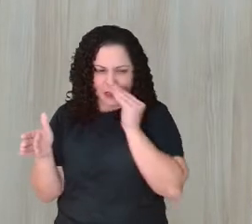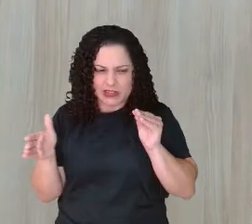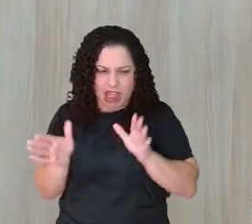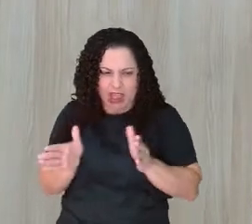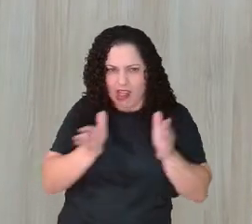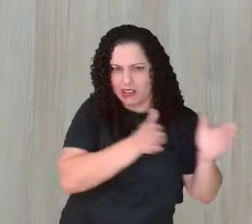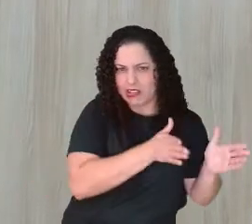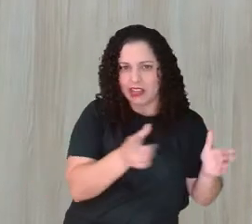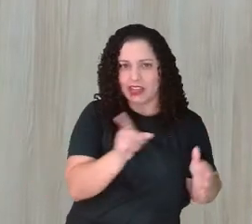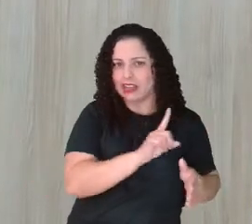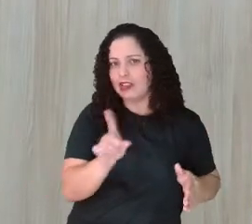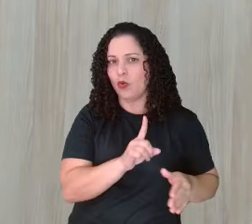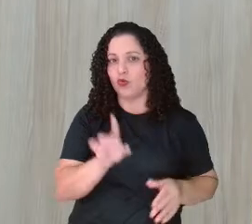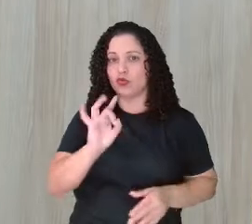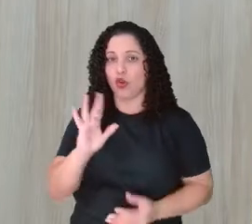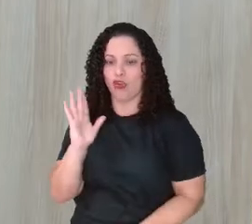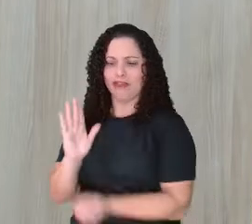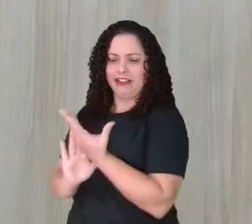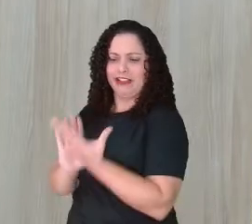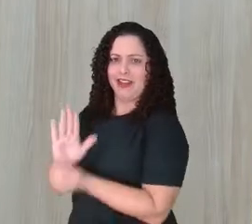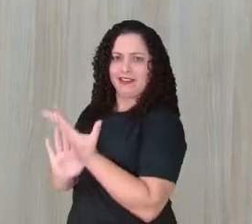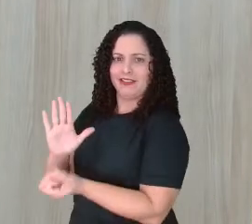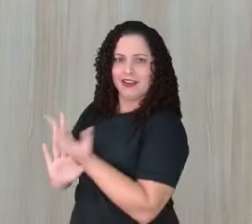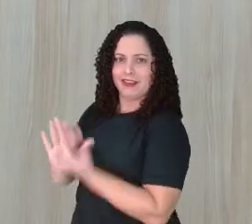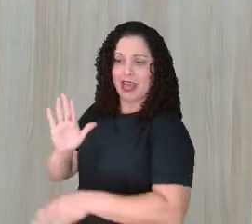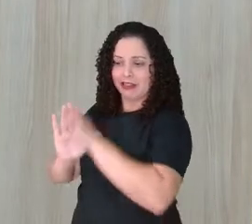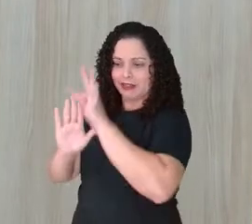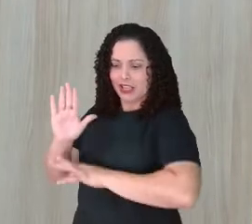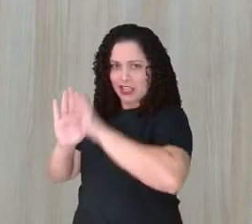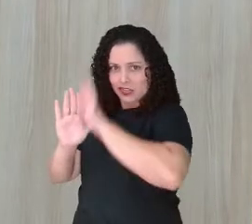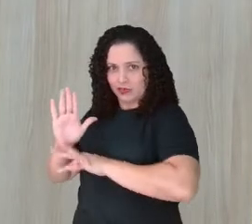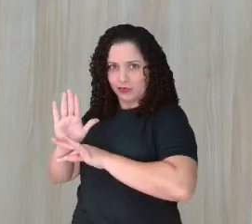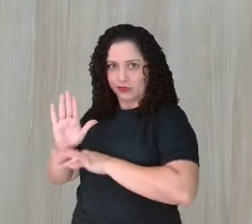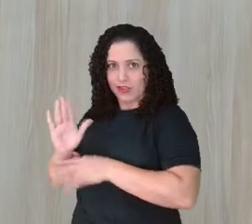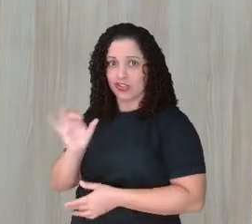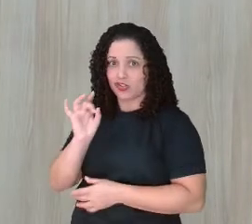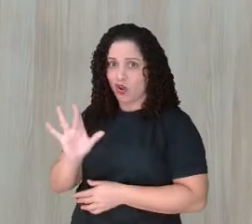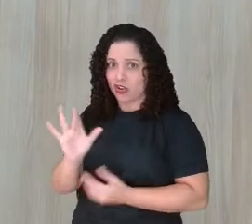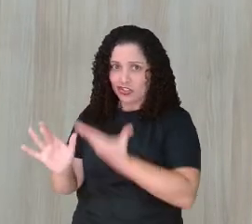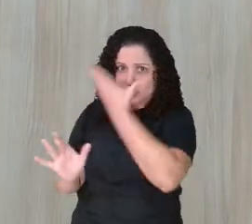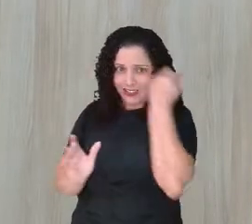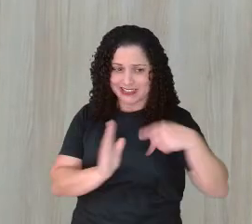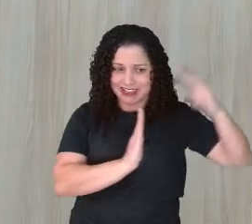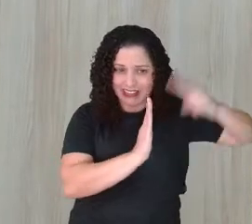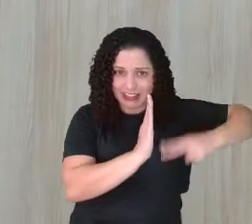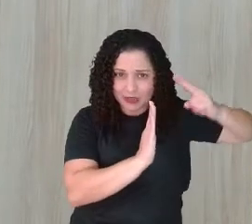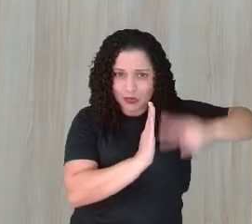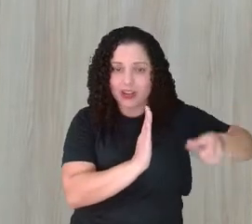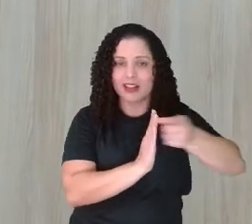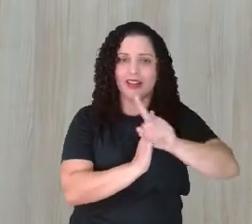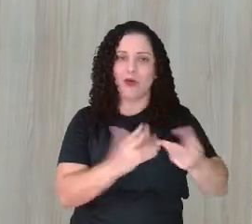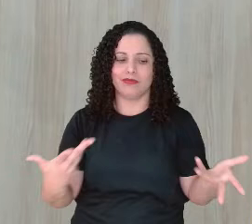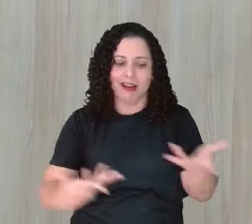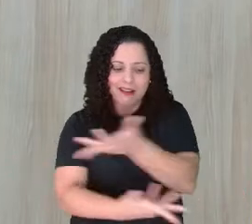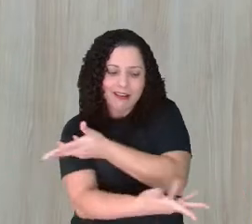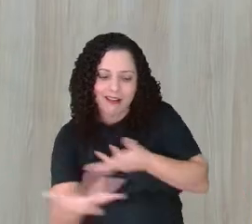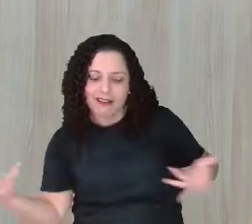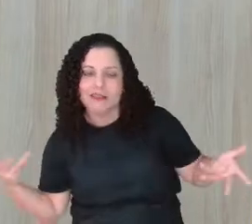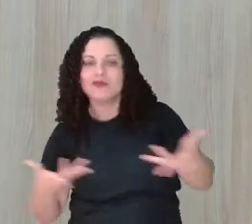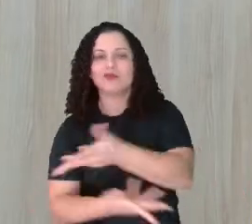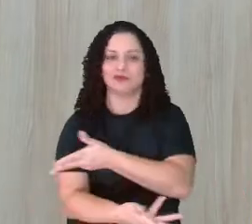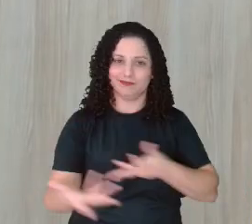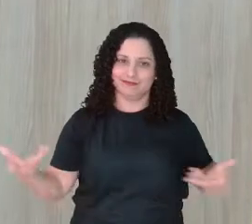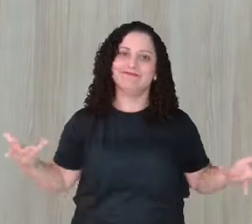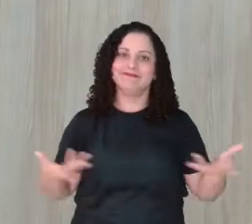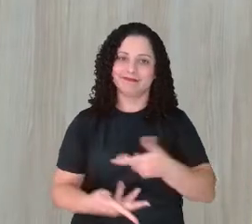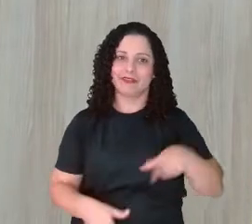não pode somente produzir textos, produzir, e esquecer da leitura, porque uma coisa interfere